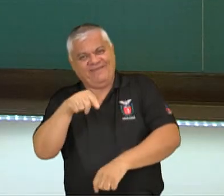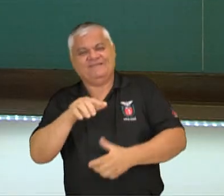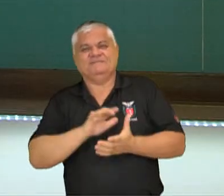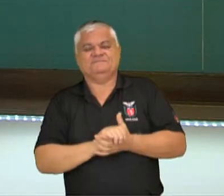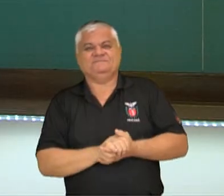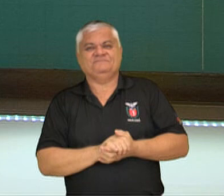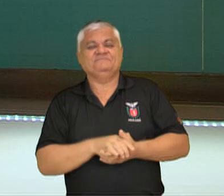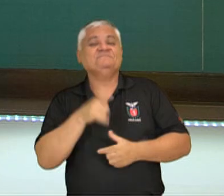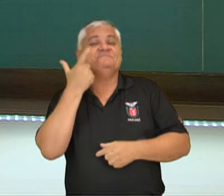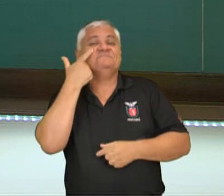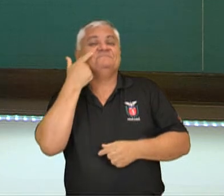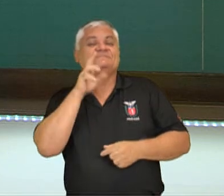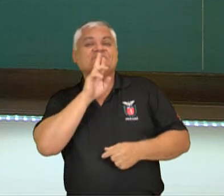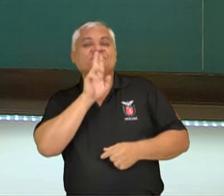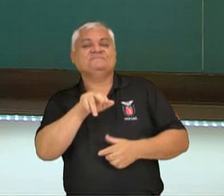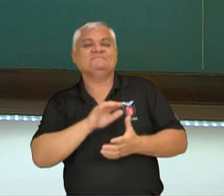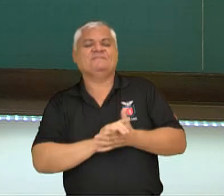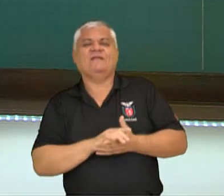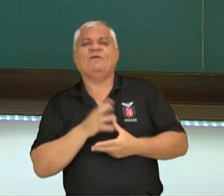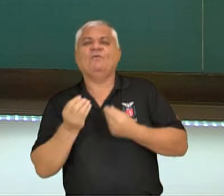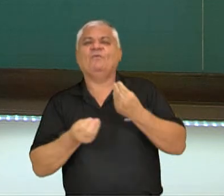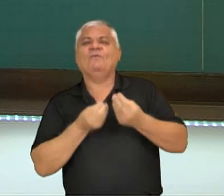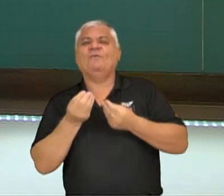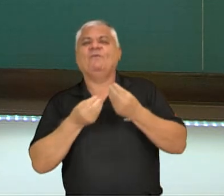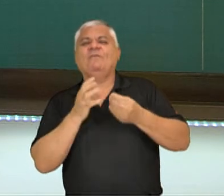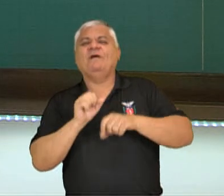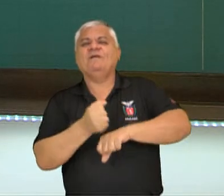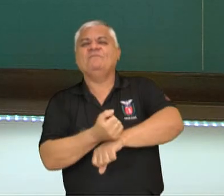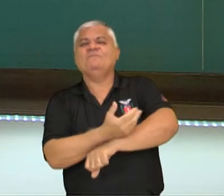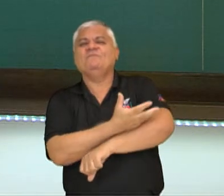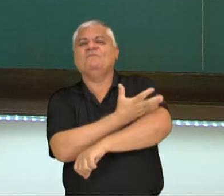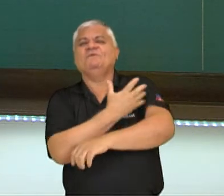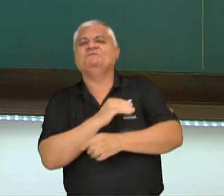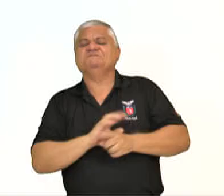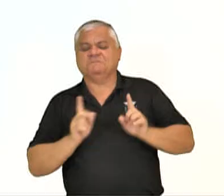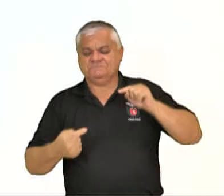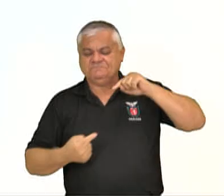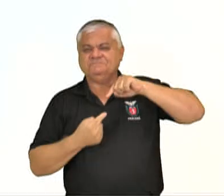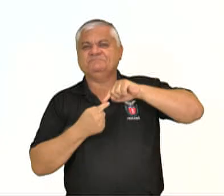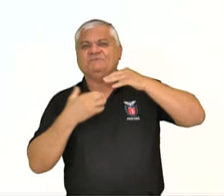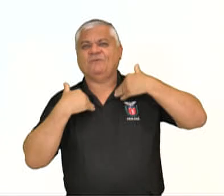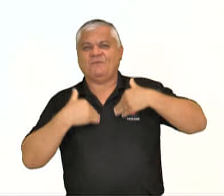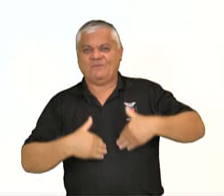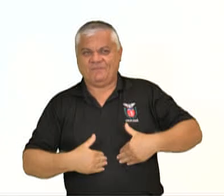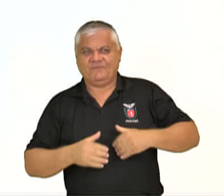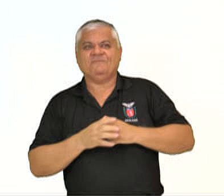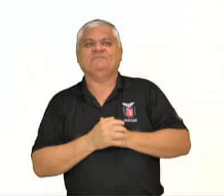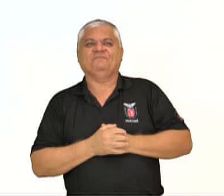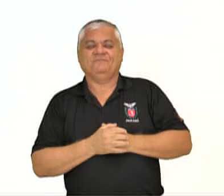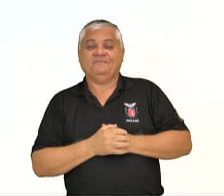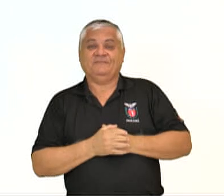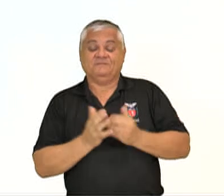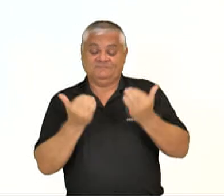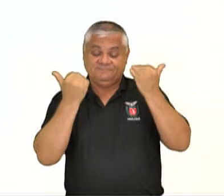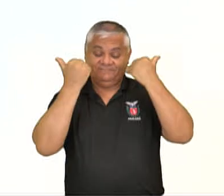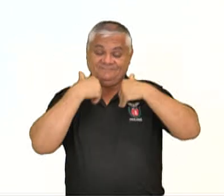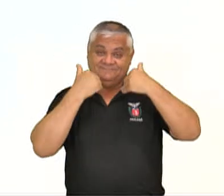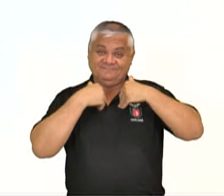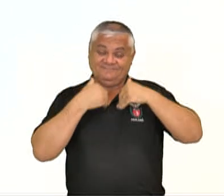nossa solução. Como as emoções afetam o nosso corpo? Devido a mecanismos